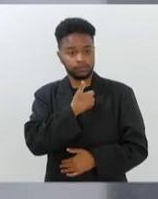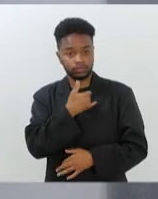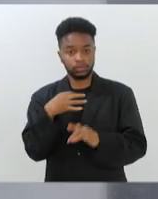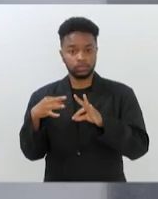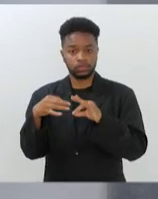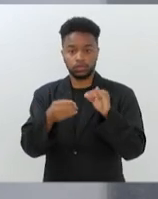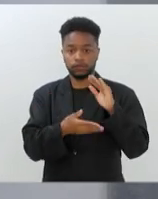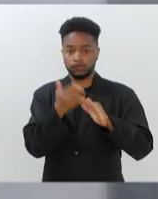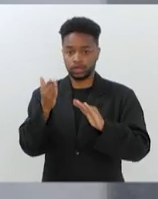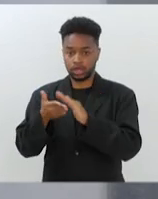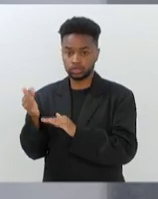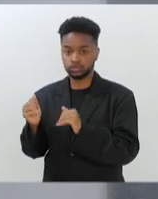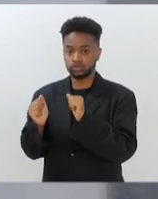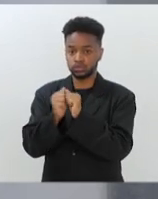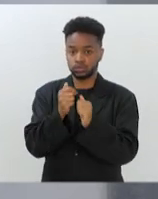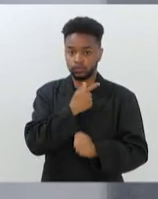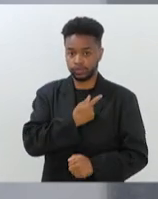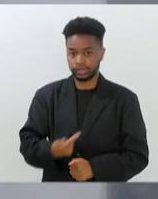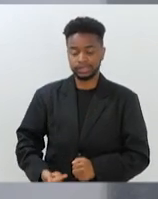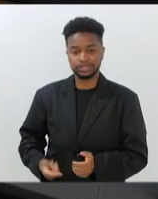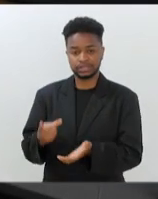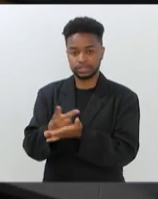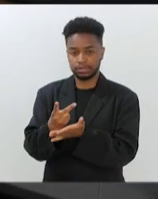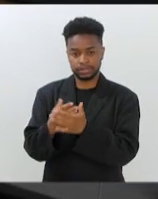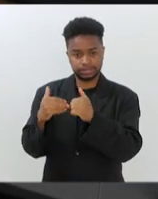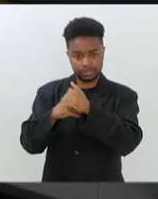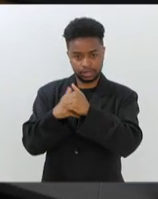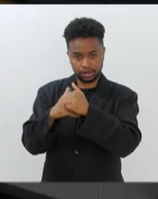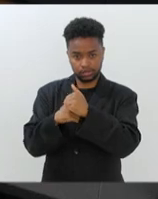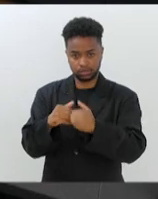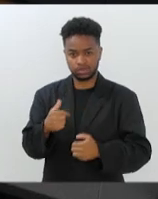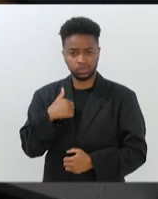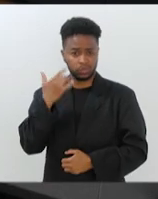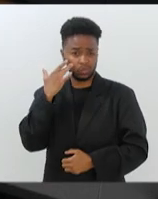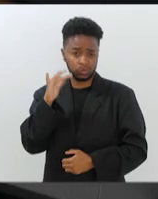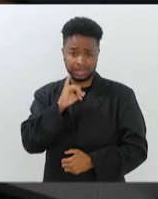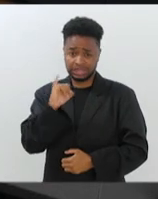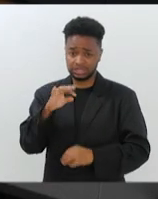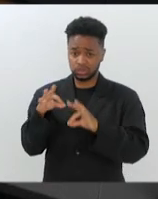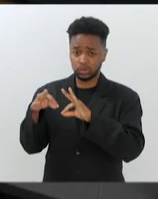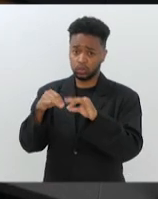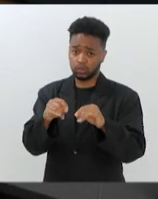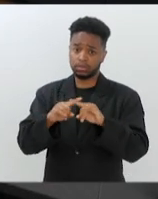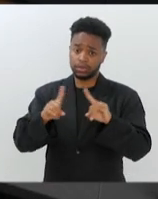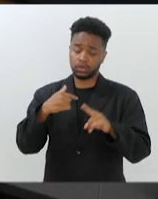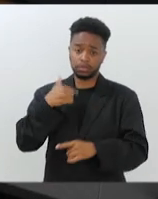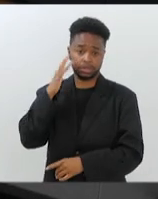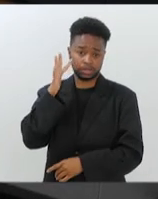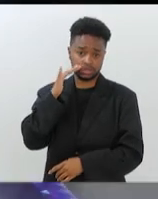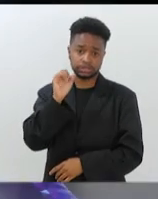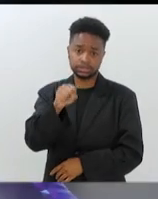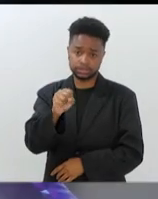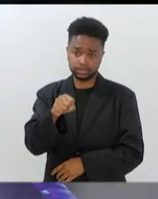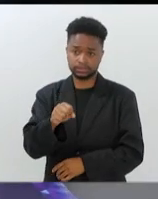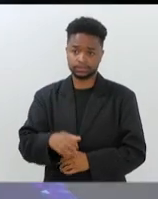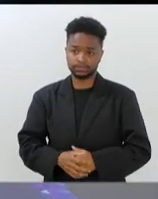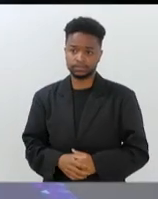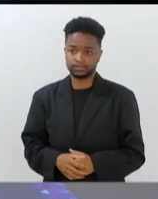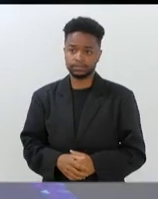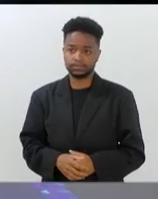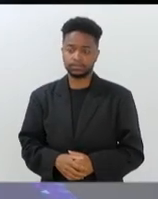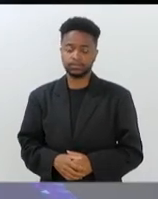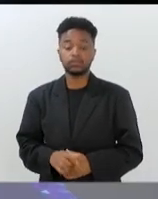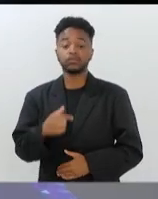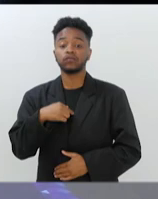quais o Senor participa todas são em sigilo eu não saberia dizer se todas estiveram imagino que sim é porque eu tô eu tô eu só tô me